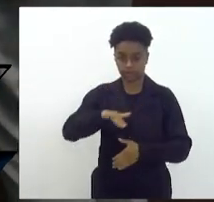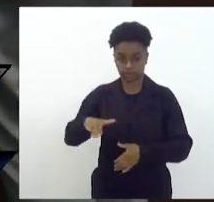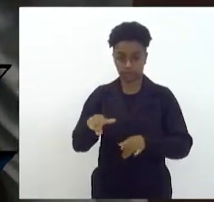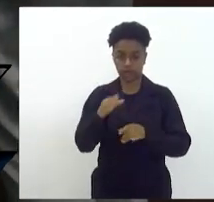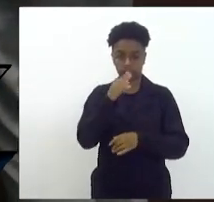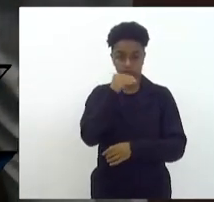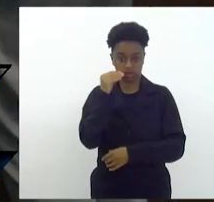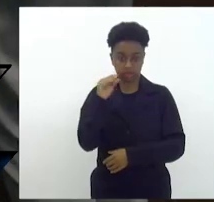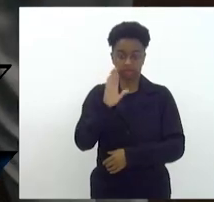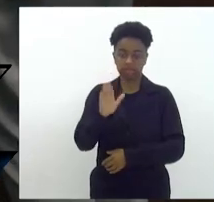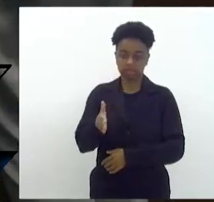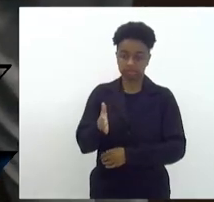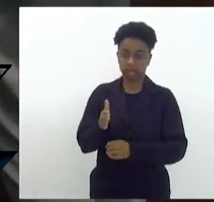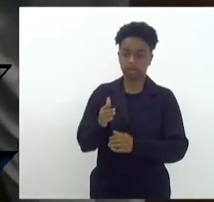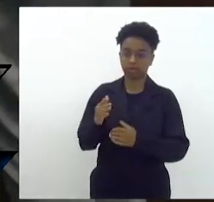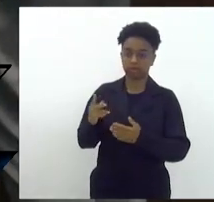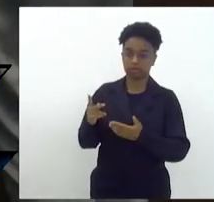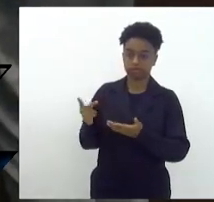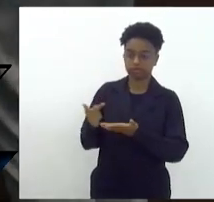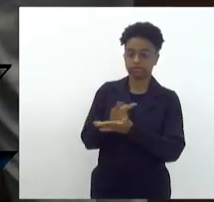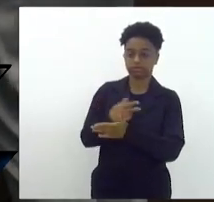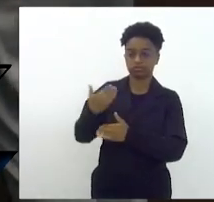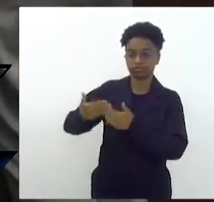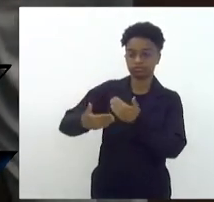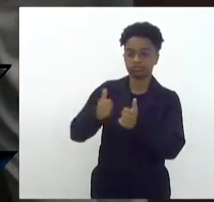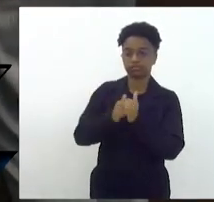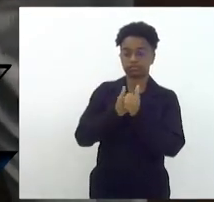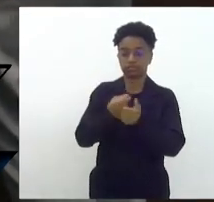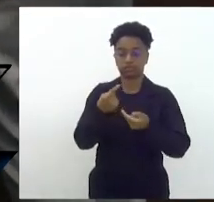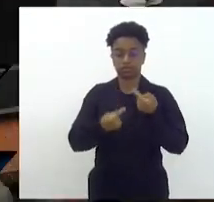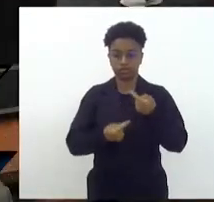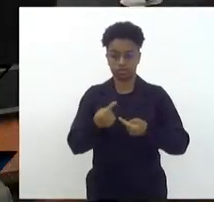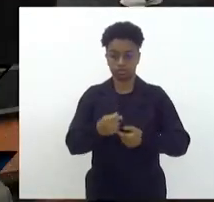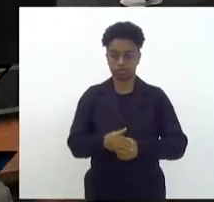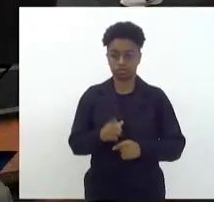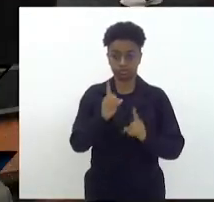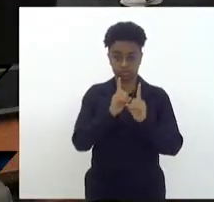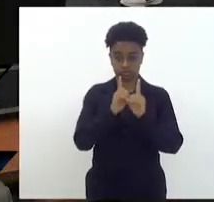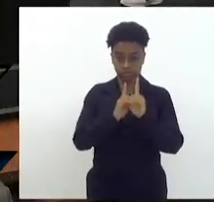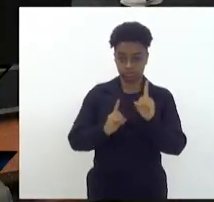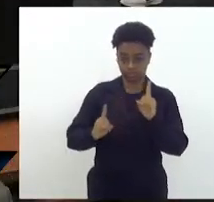já vem acompanhando essas discussões Muito obrigado